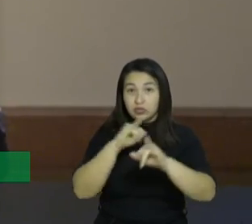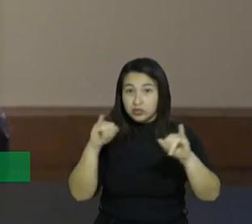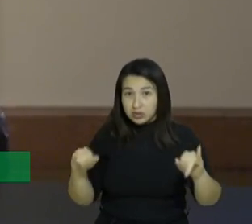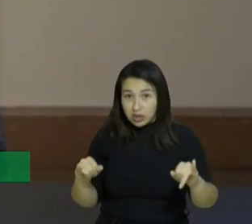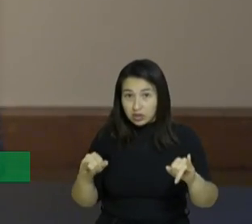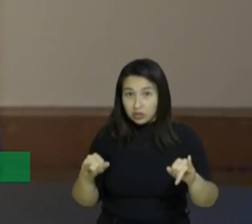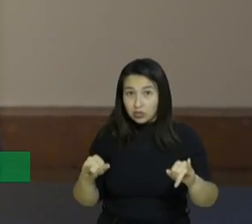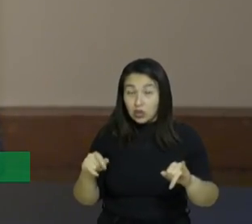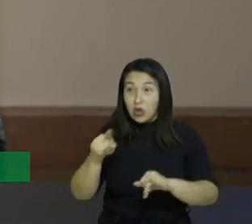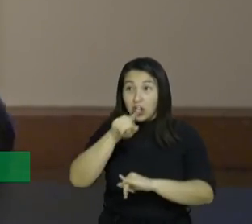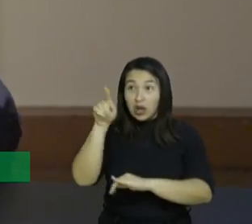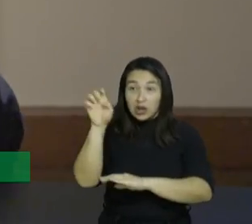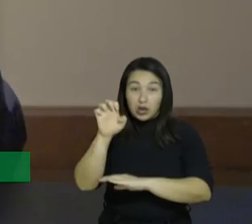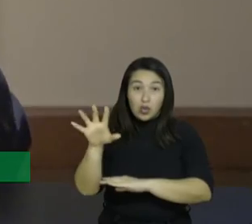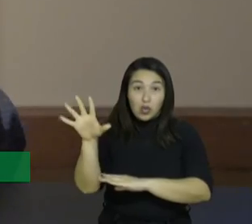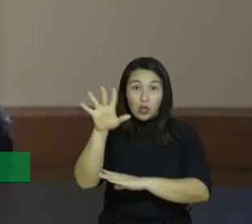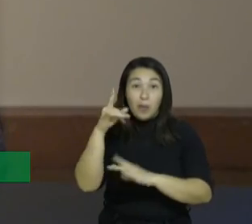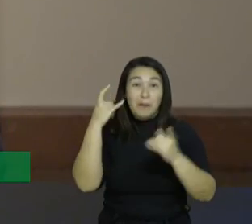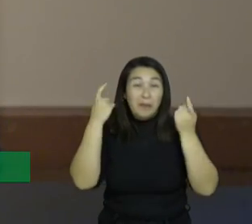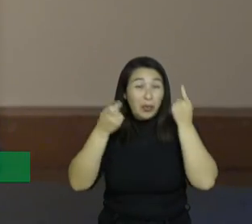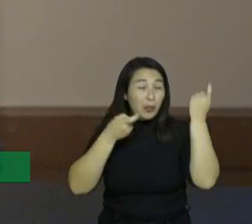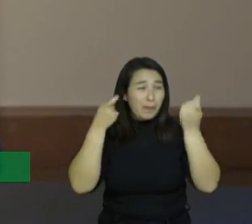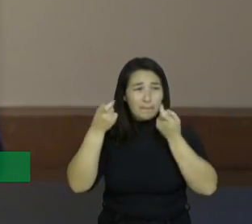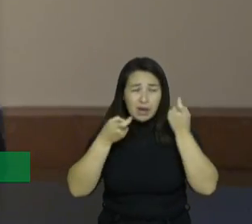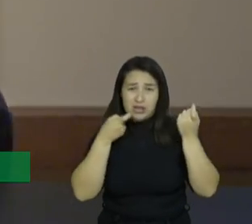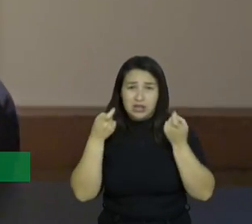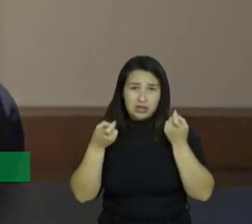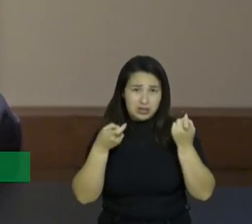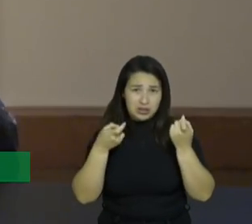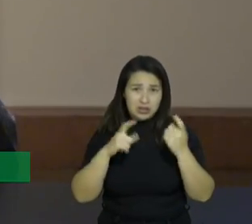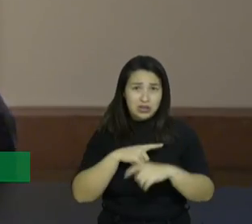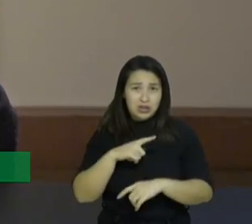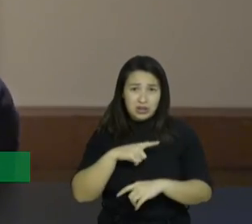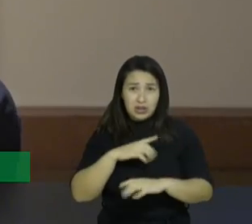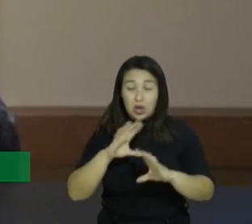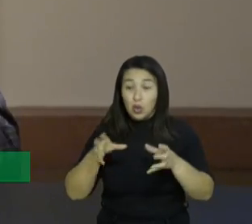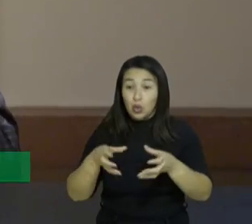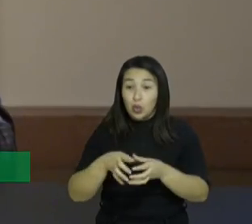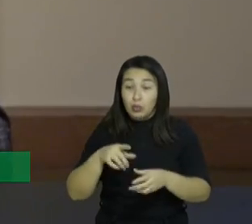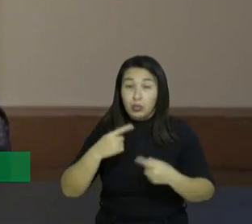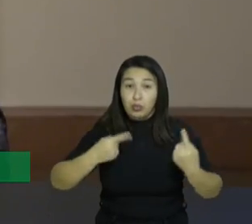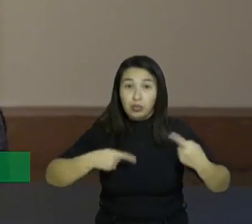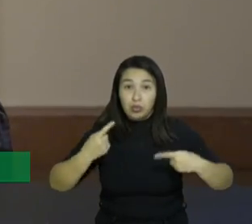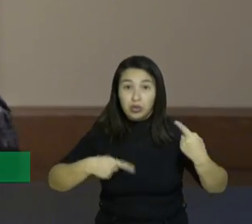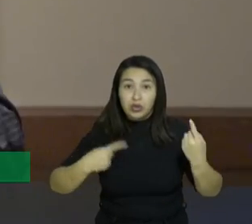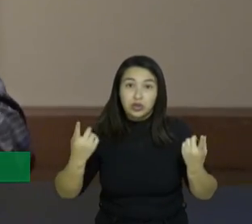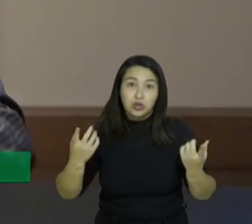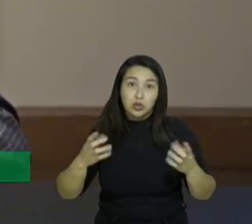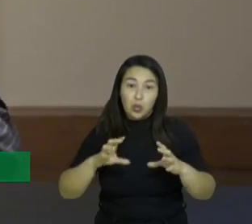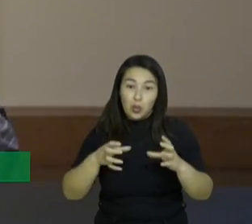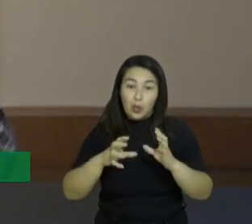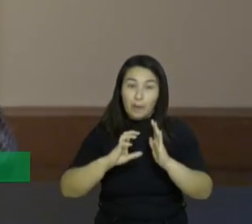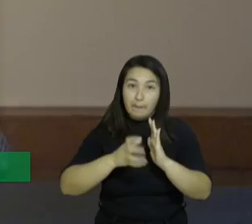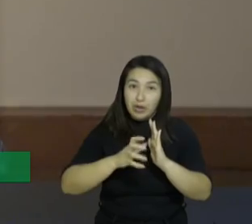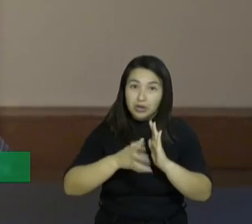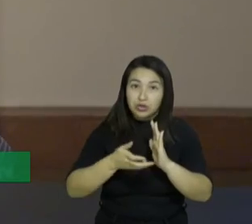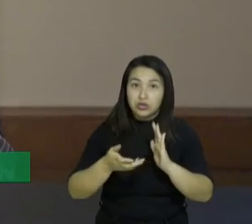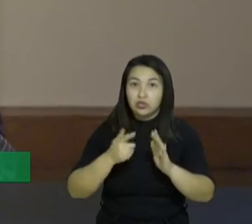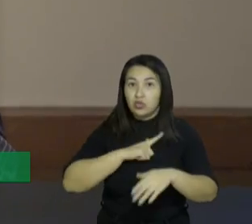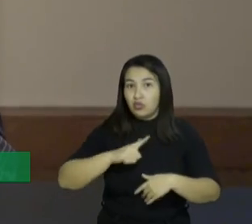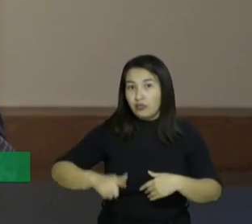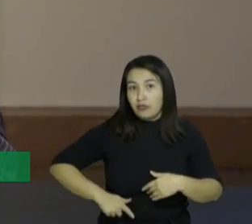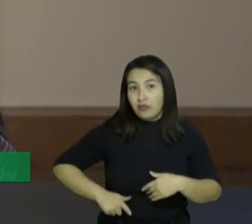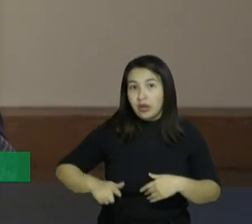preocupação Ampla na Europa né entre a sociedade civil eh entre círculos políticos partidos políticos governos né